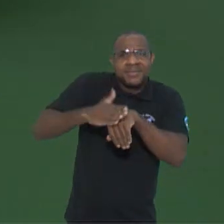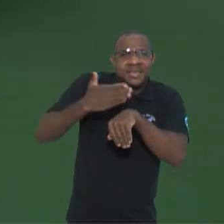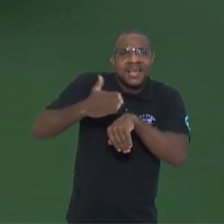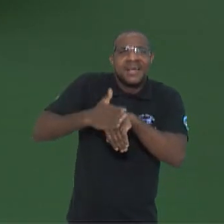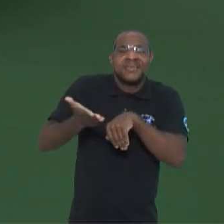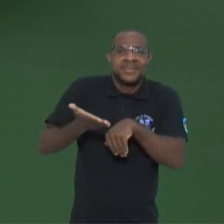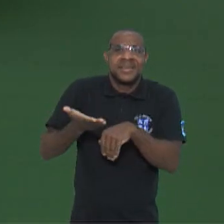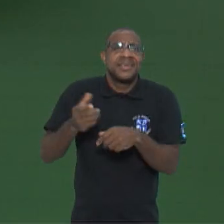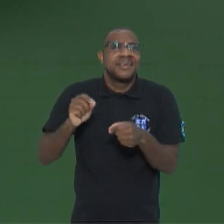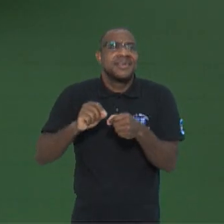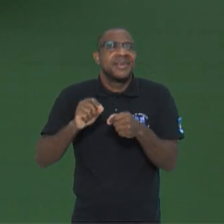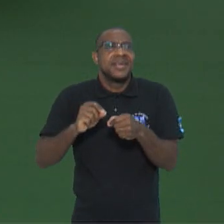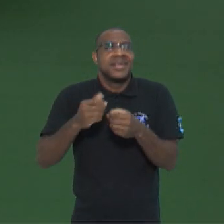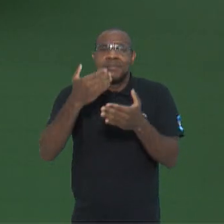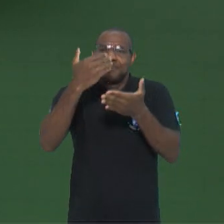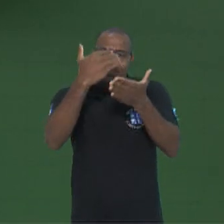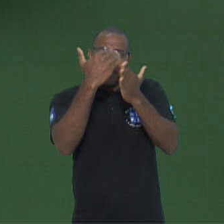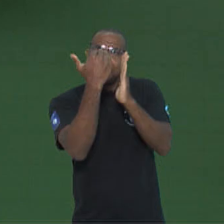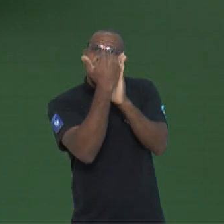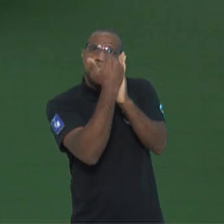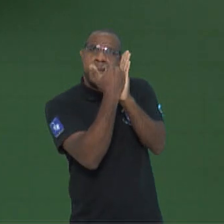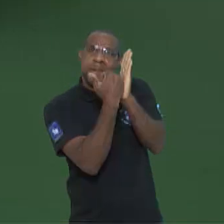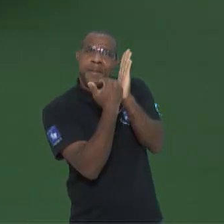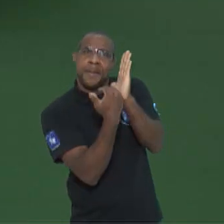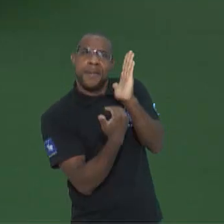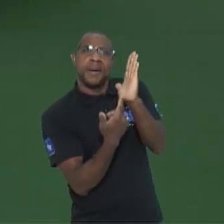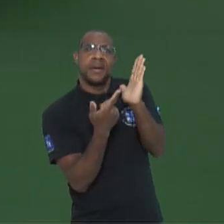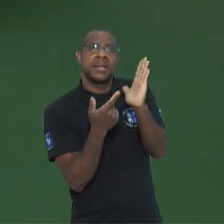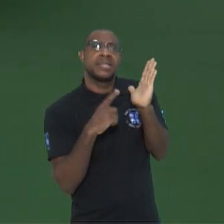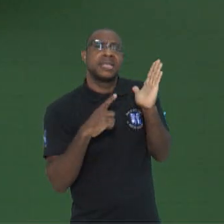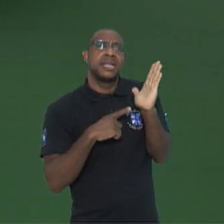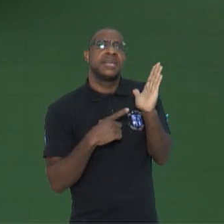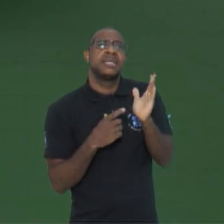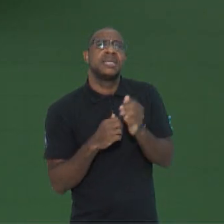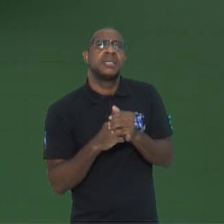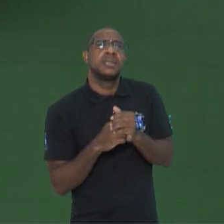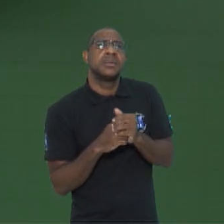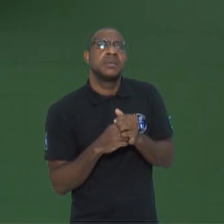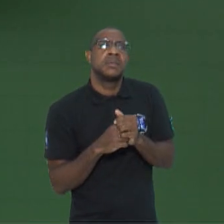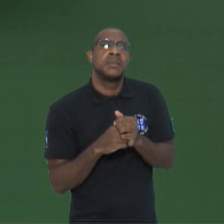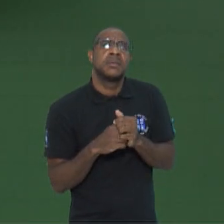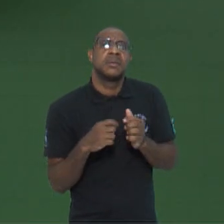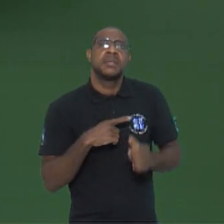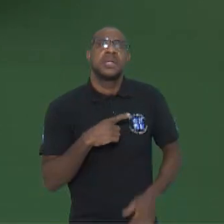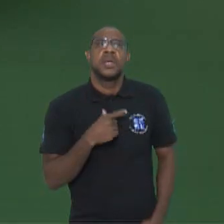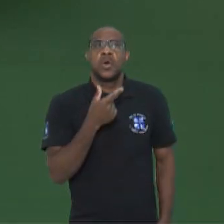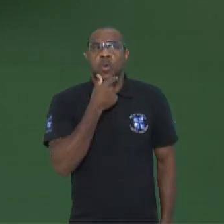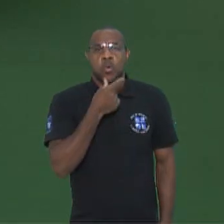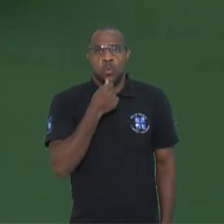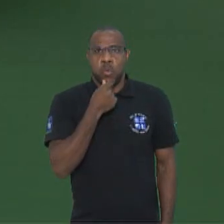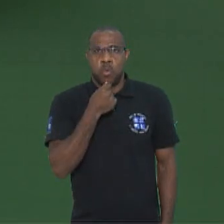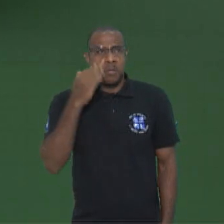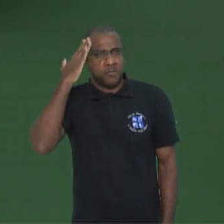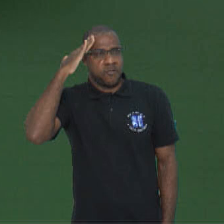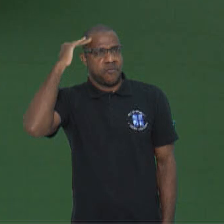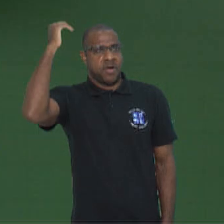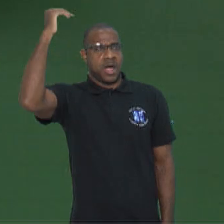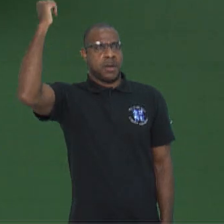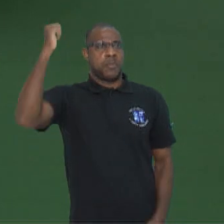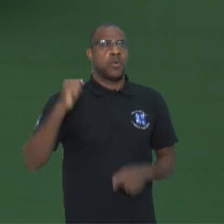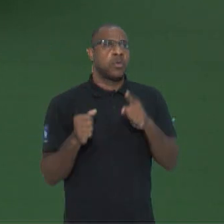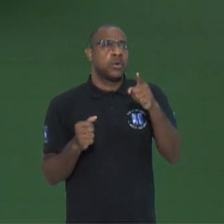montanhismo. Então, tem um outro montanhista, um grande montanhista na história, chamado